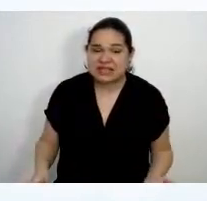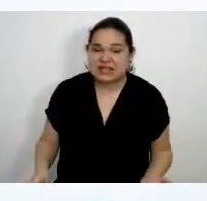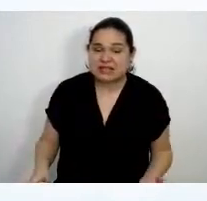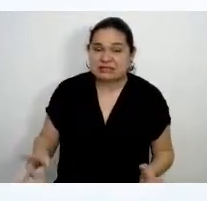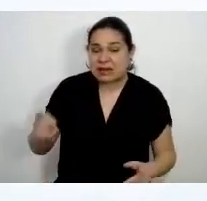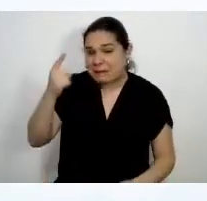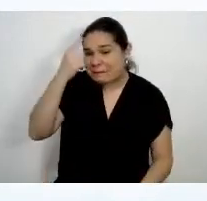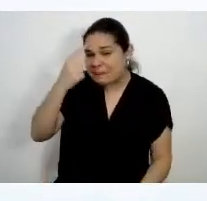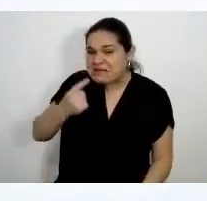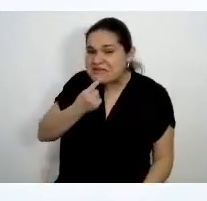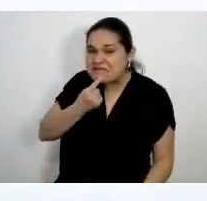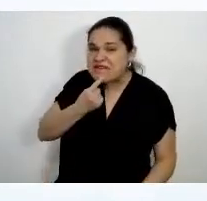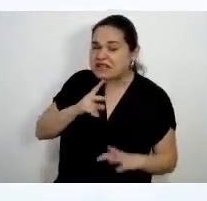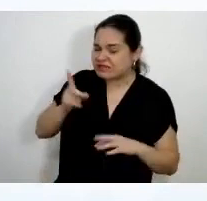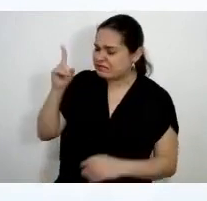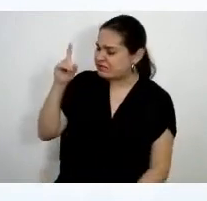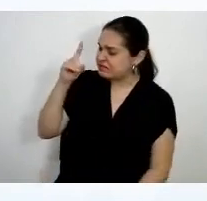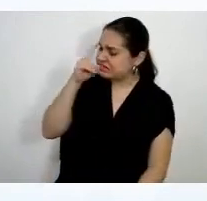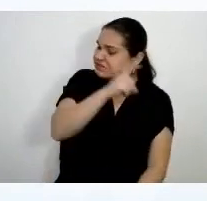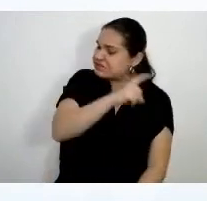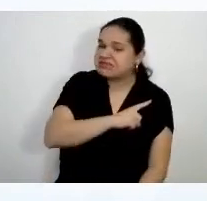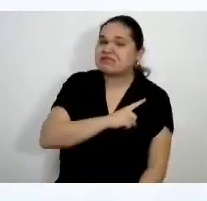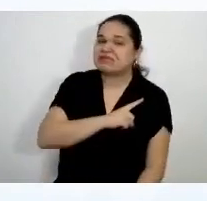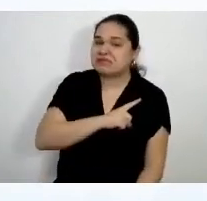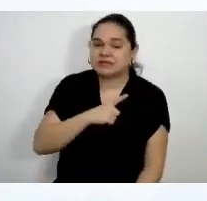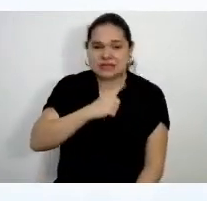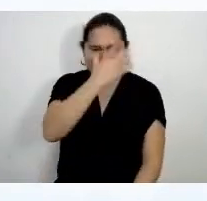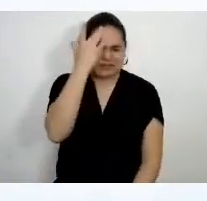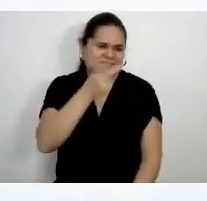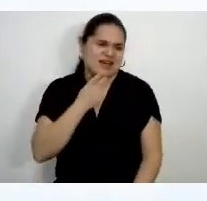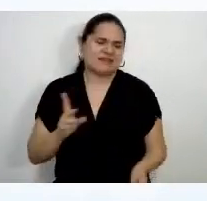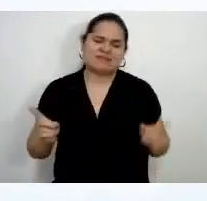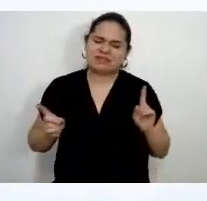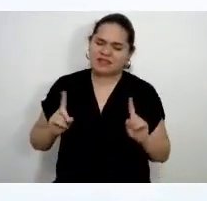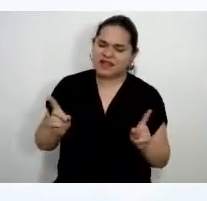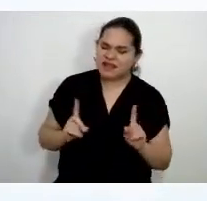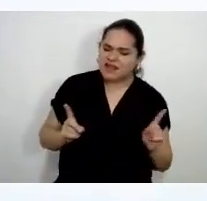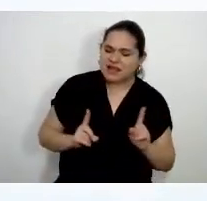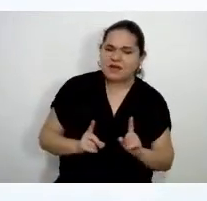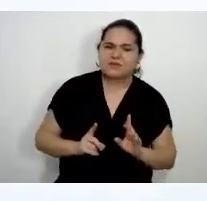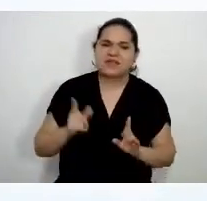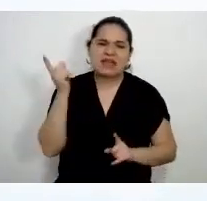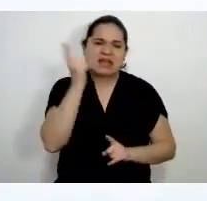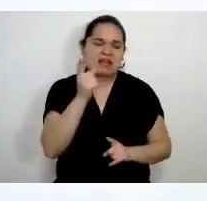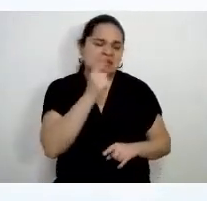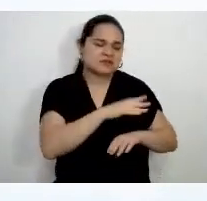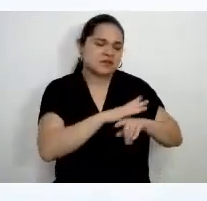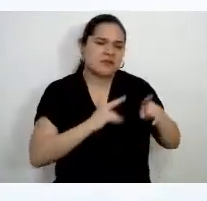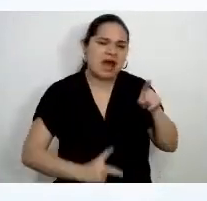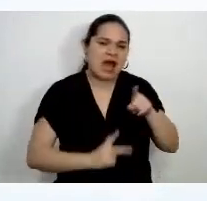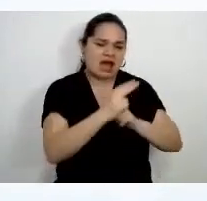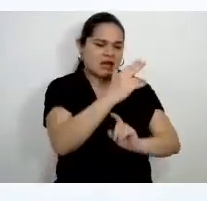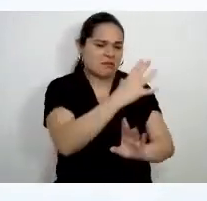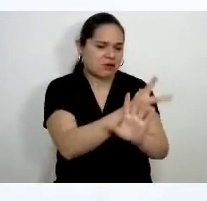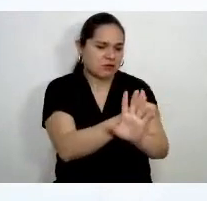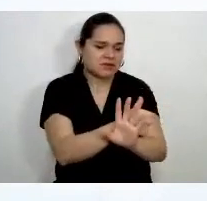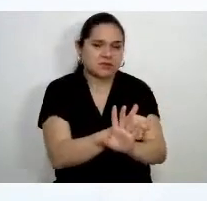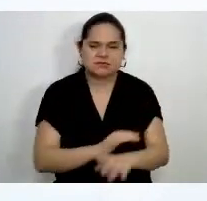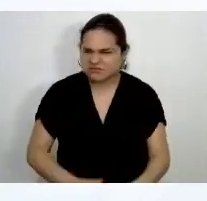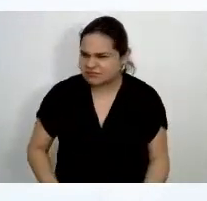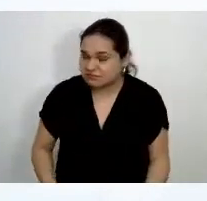de personalidade difícil. Tem pessoas que falam, não, mas ele acabou com a corrupção. Ótimo,